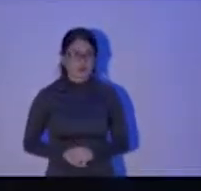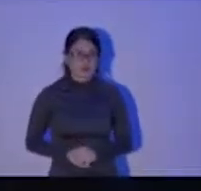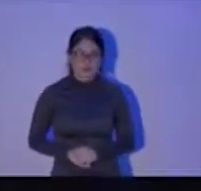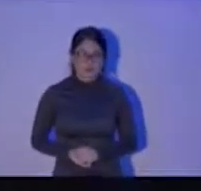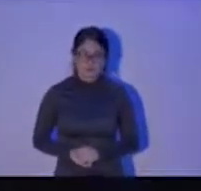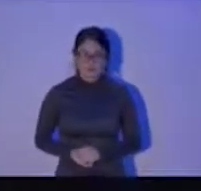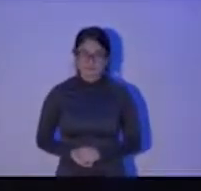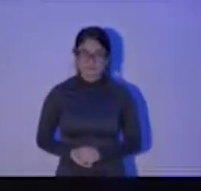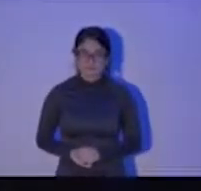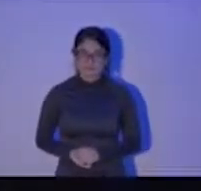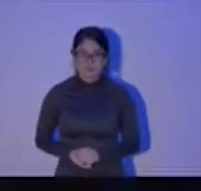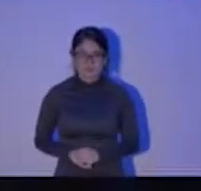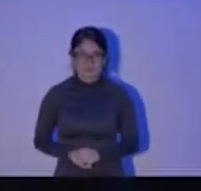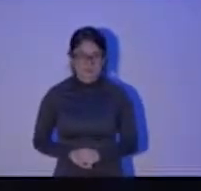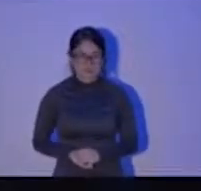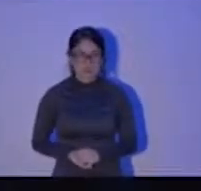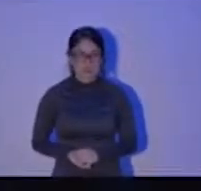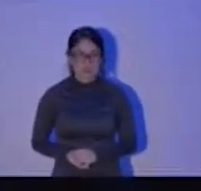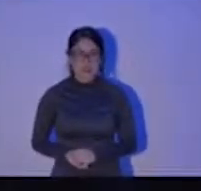Ok, Camila.